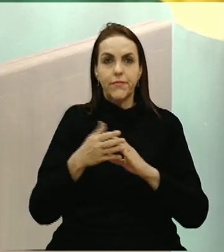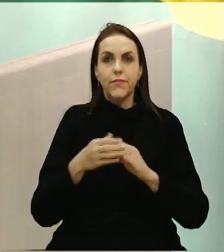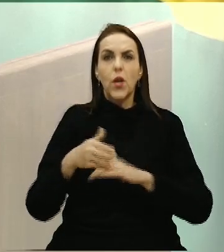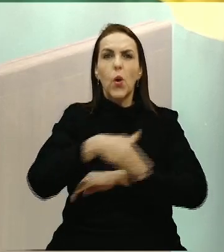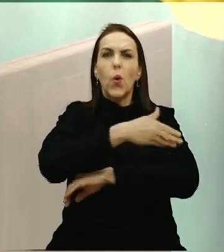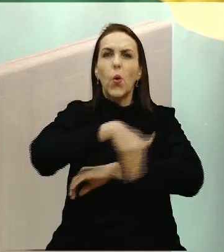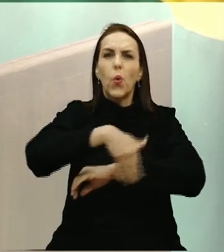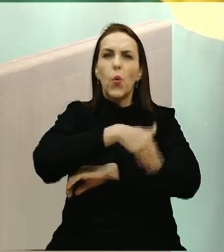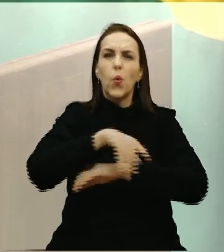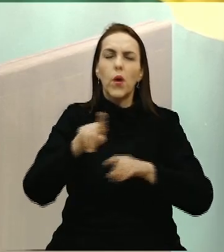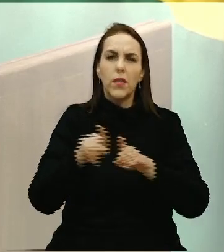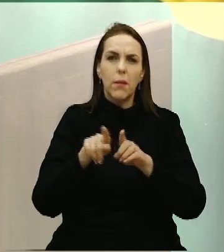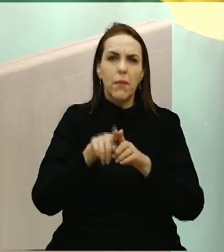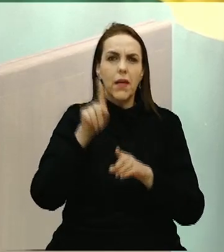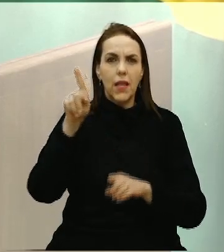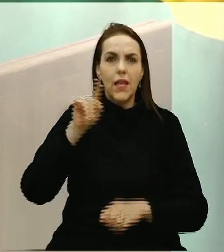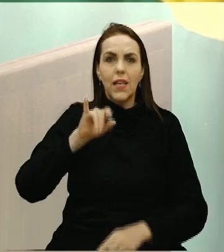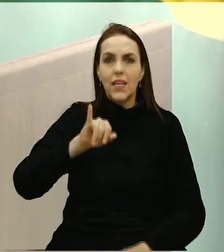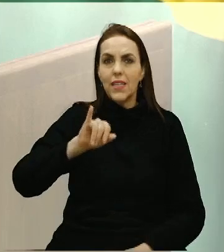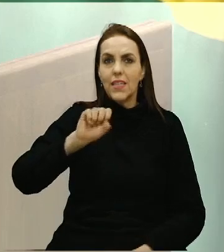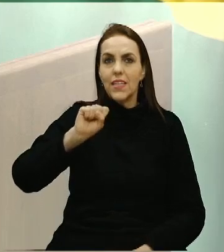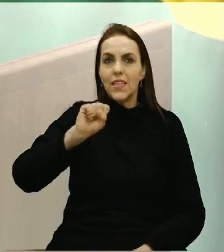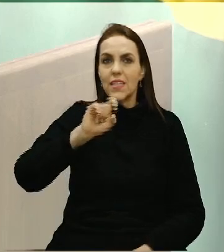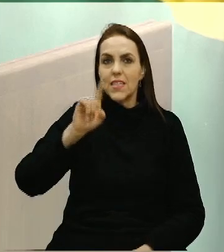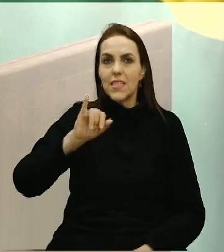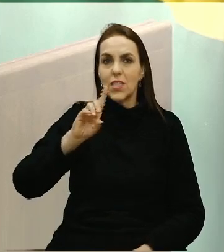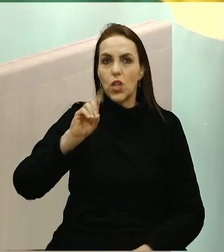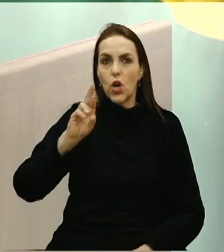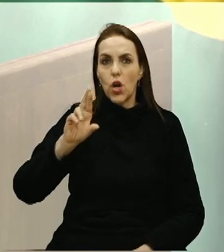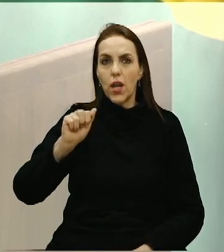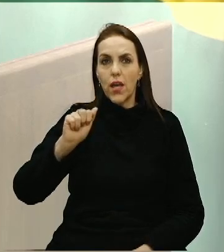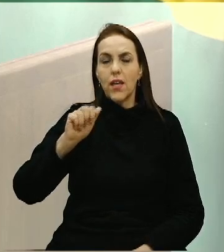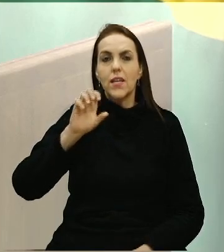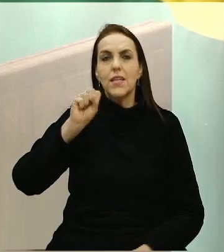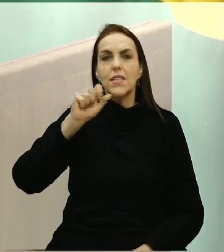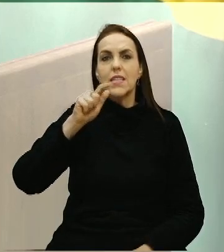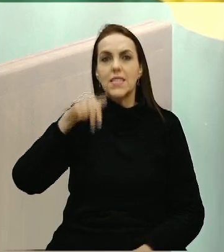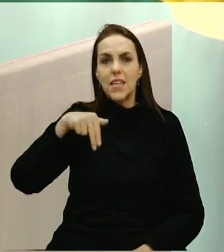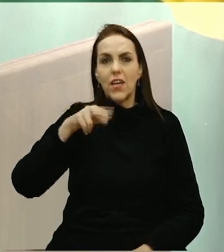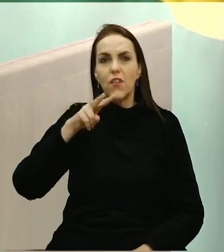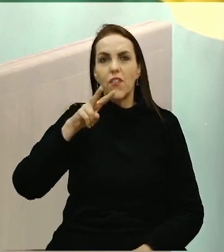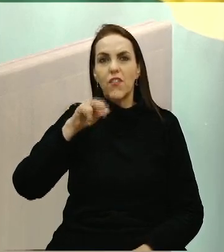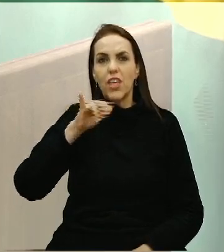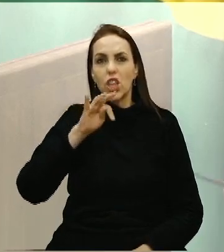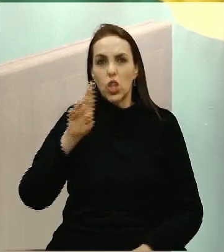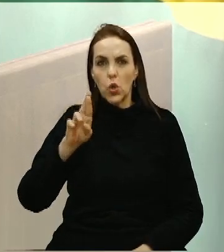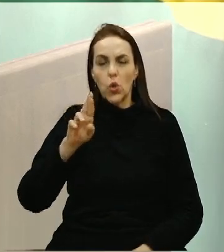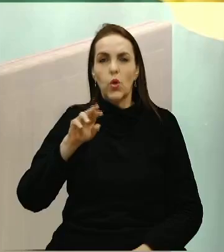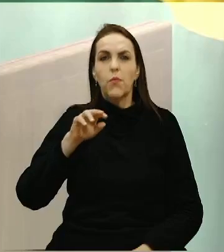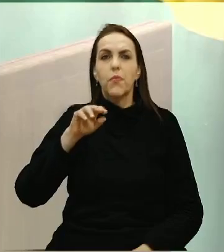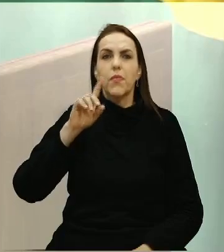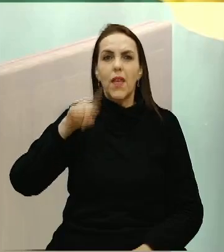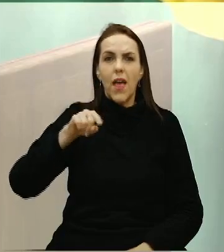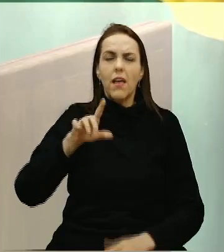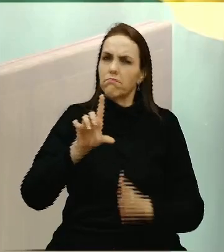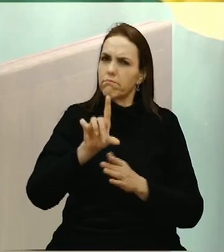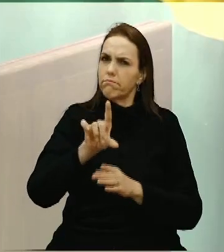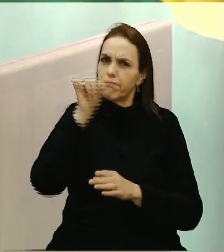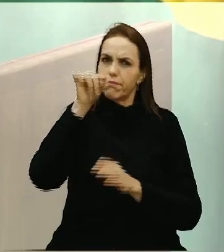o nome da rua é Isidora São Vítor, ela fosse exclusiva para a prática de corridas,